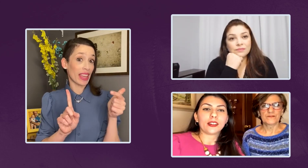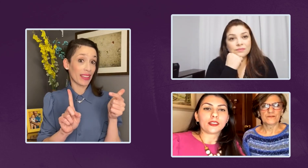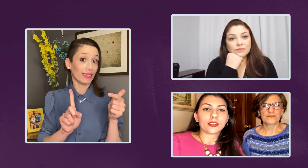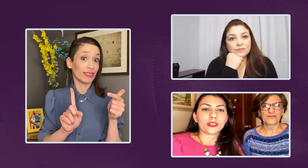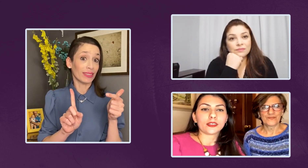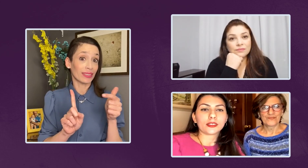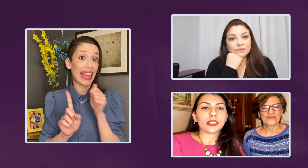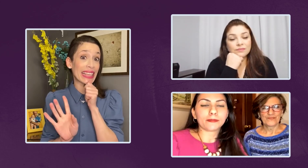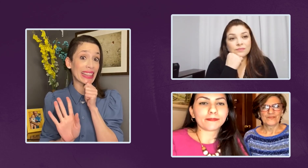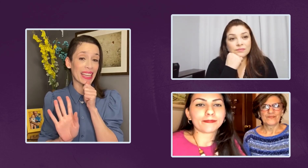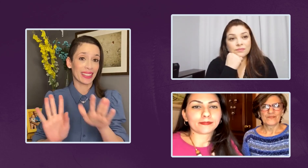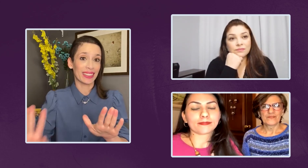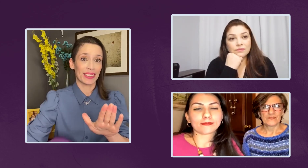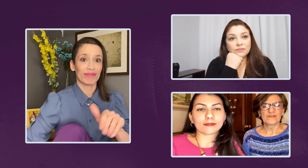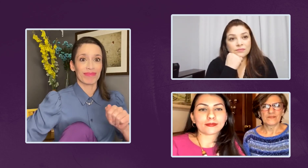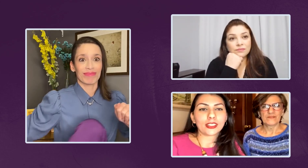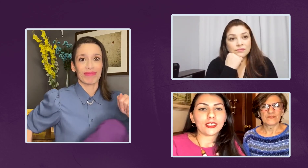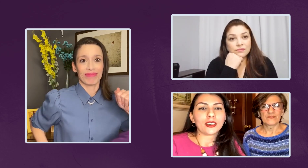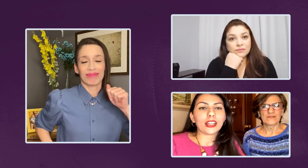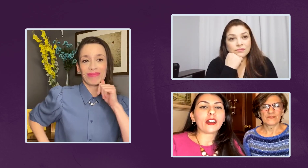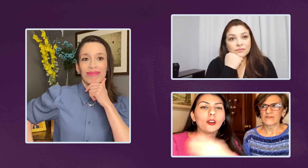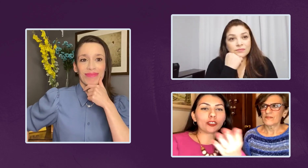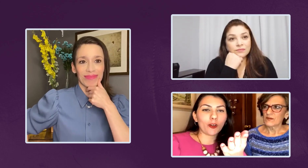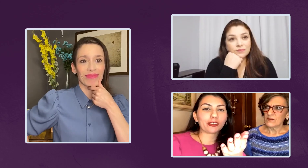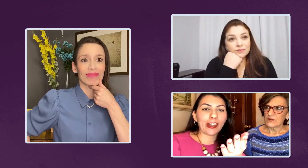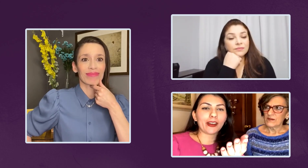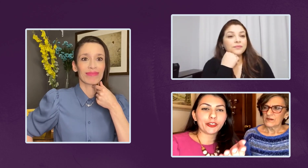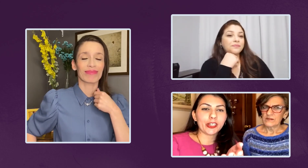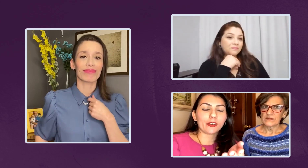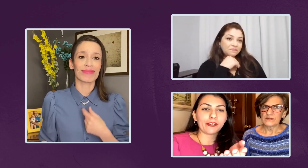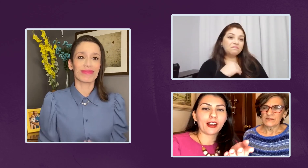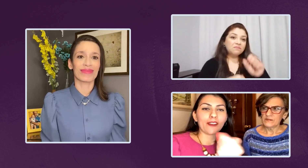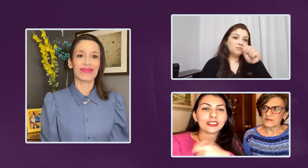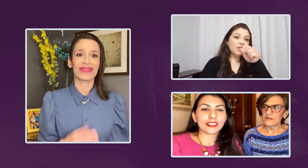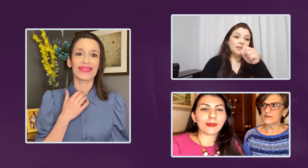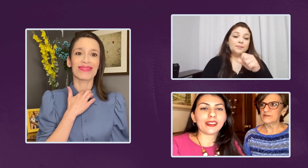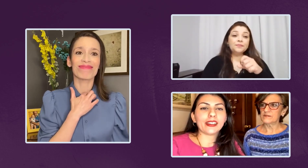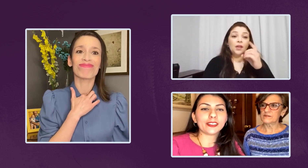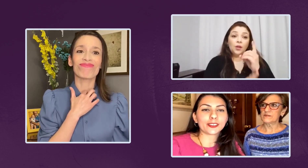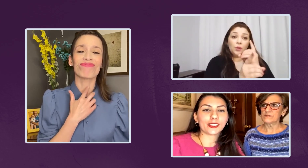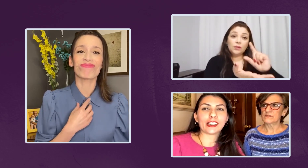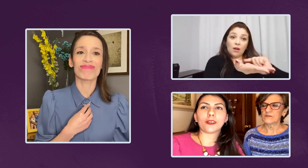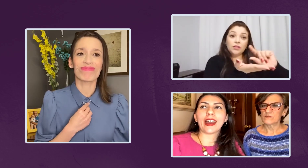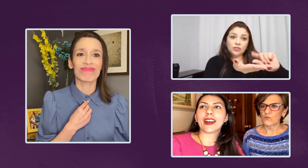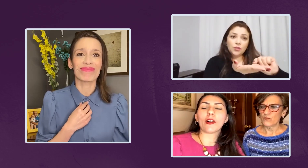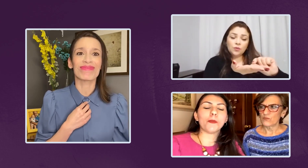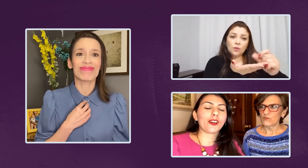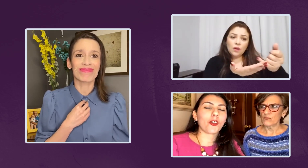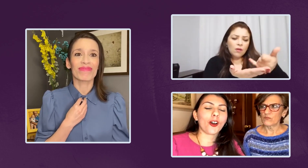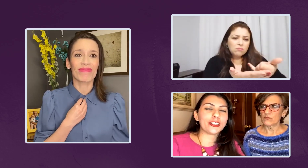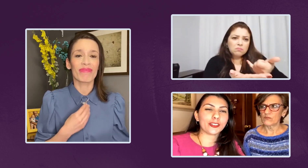não tem ainda. Não, e hoje eu encontrei um artigo que falava exatamente isso, que não é